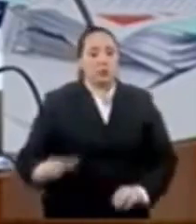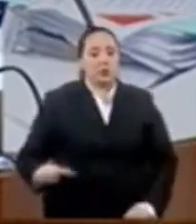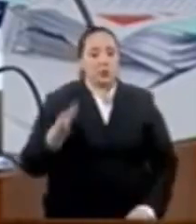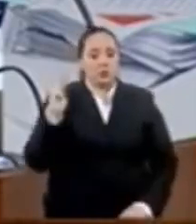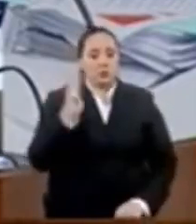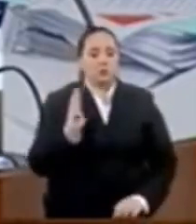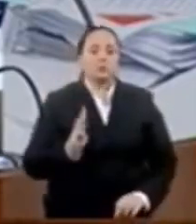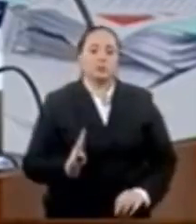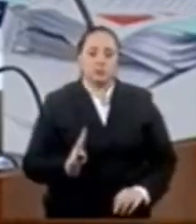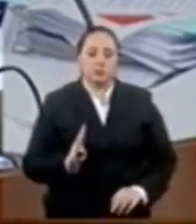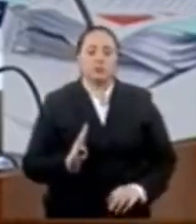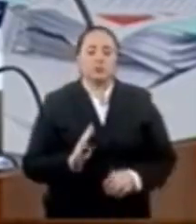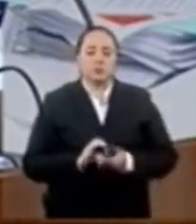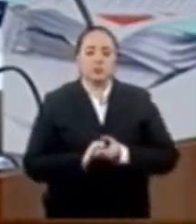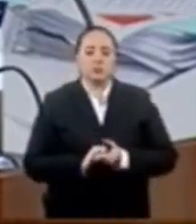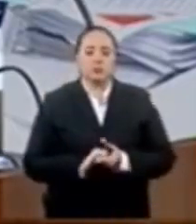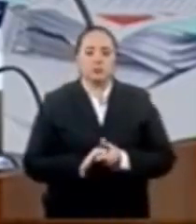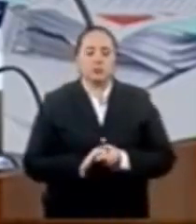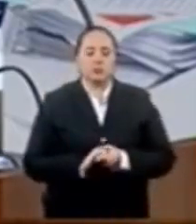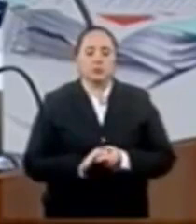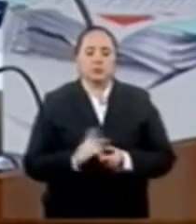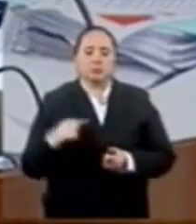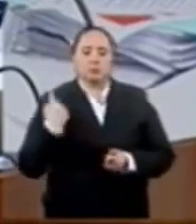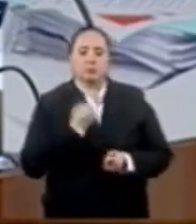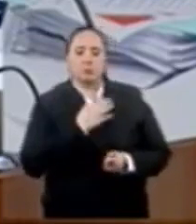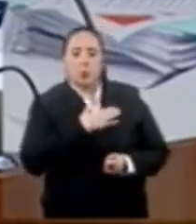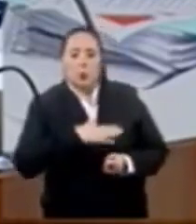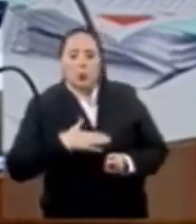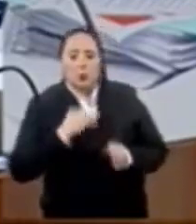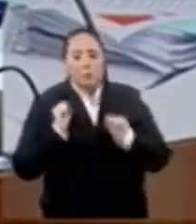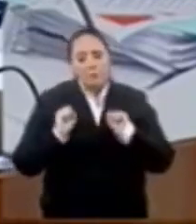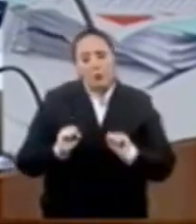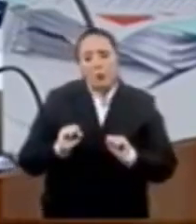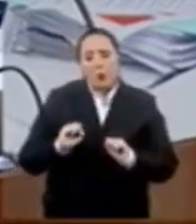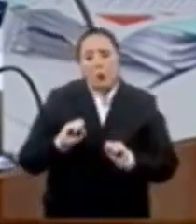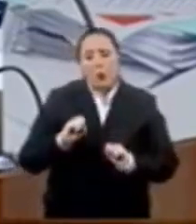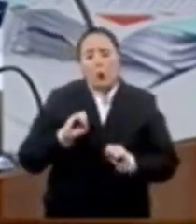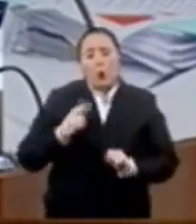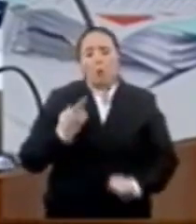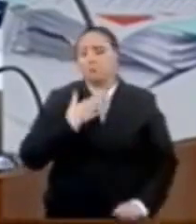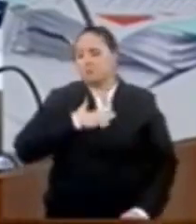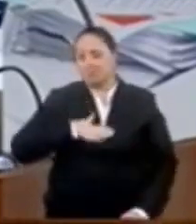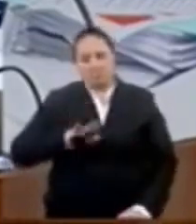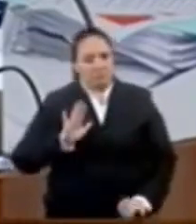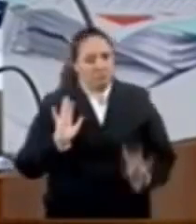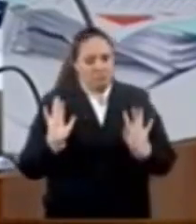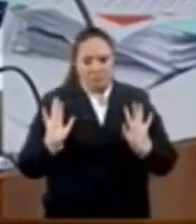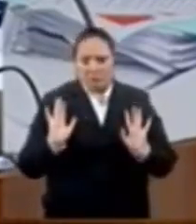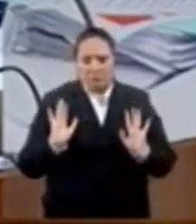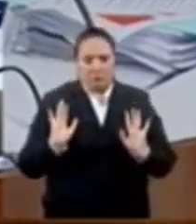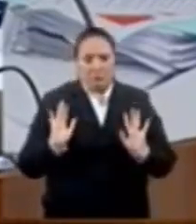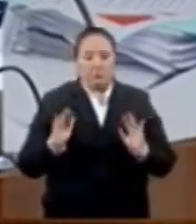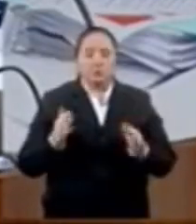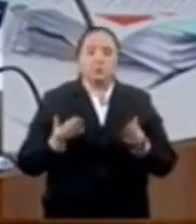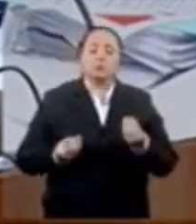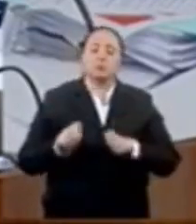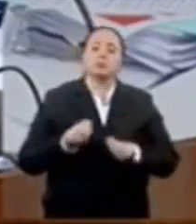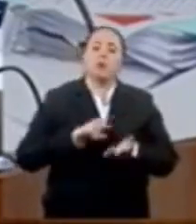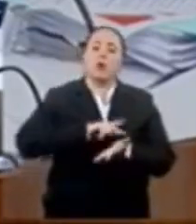República. Podemos gostar ou não gostar, assim como